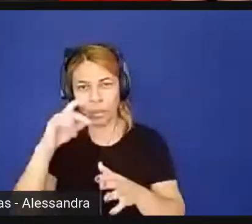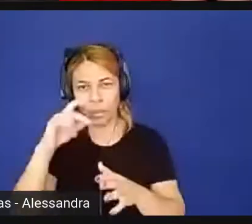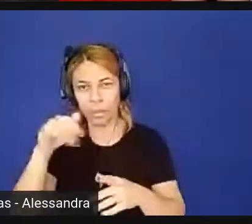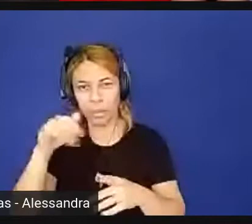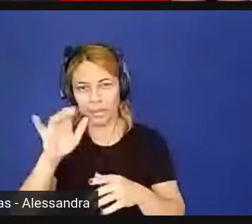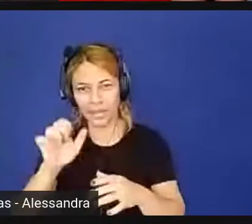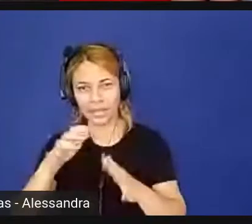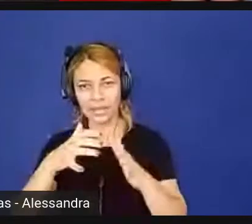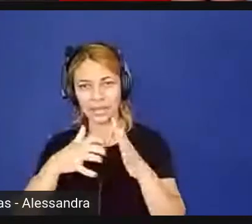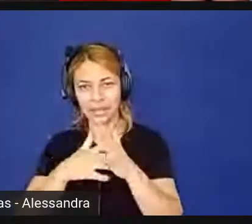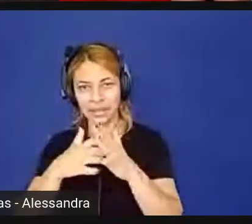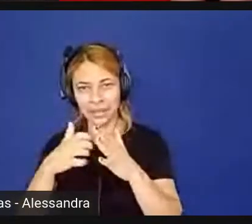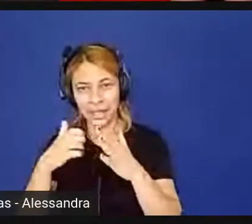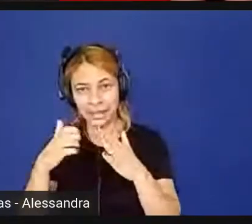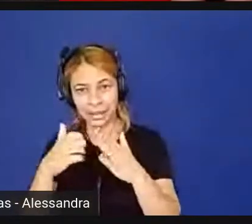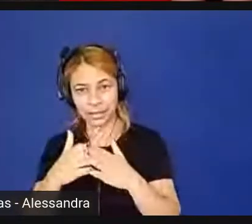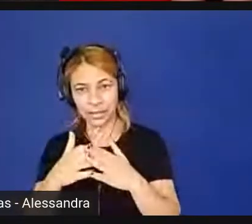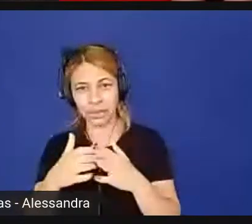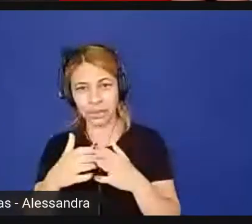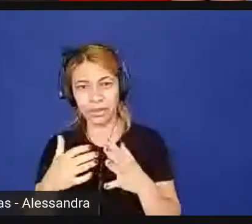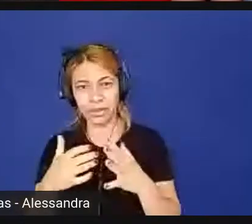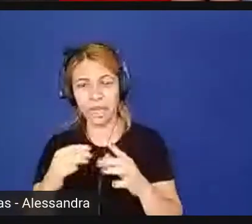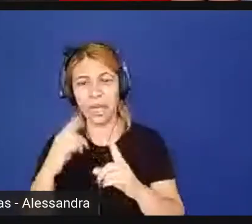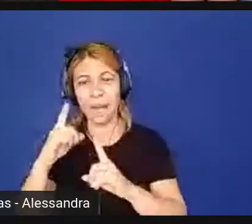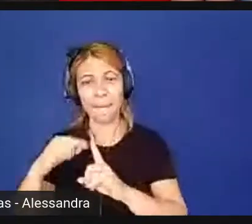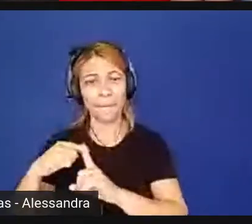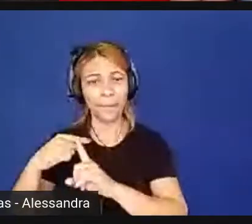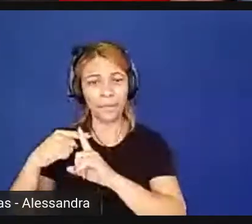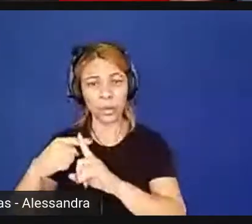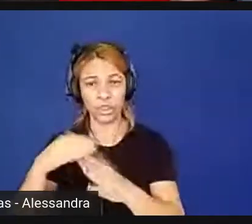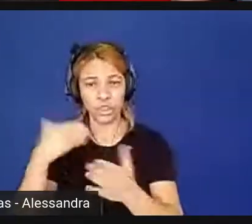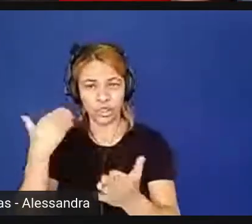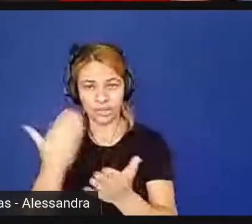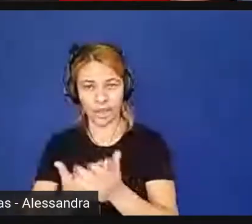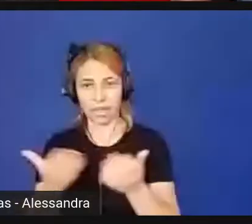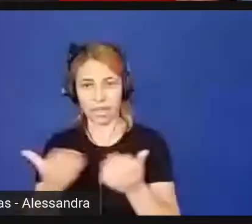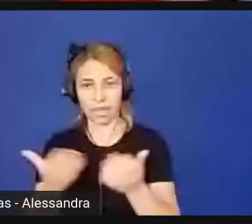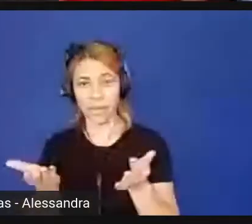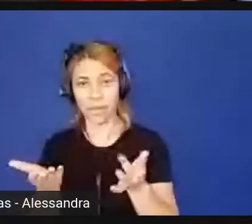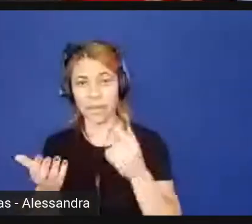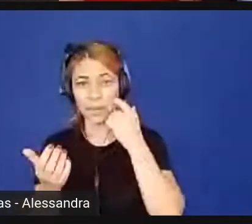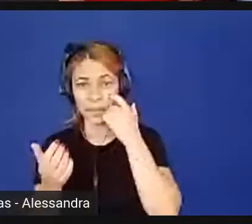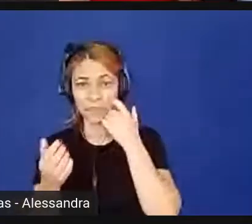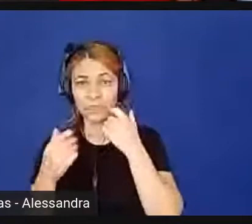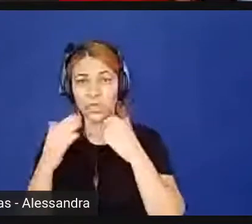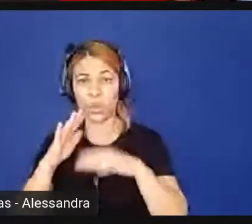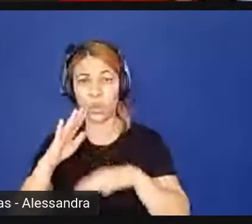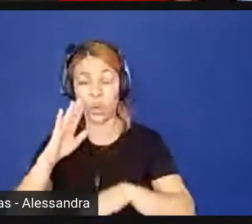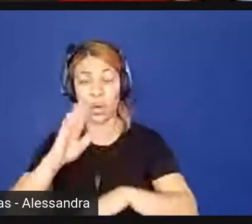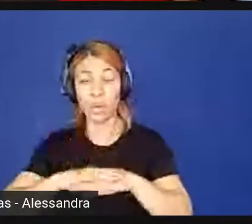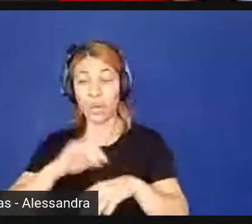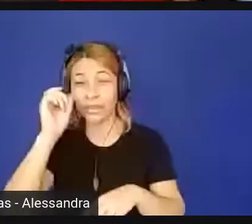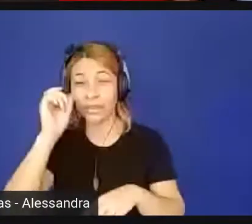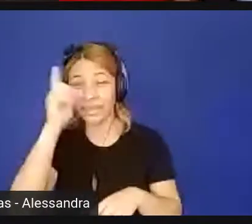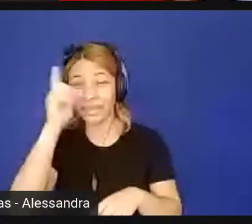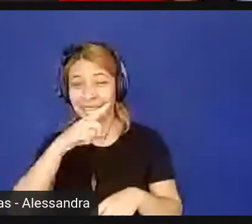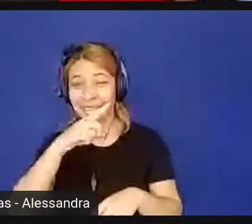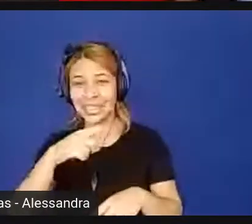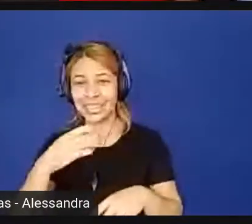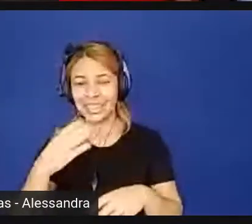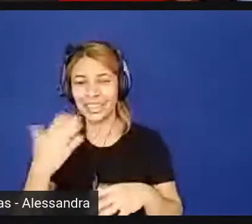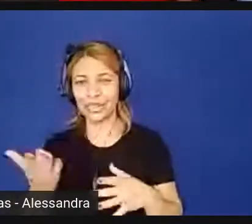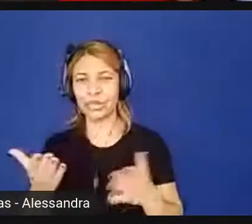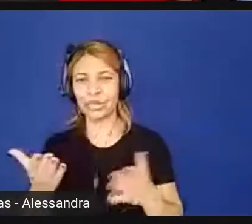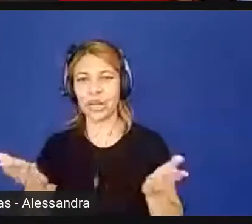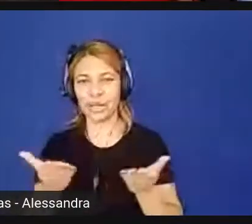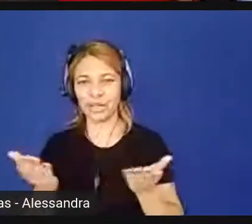efetivação do compliance de uma forma positiva até agora, né? Em si, qual é o maior desafio para a gente, então, transportar